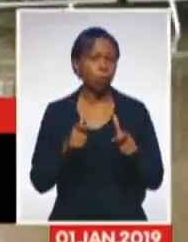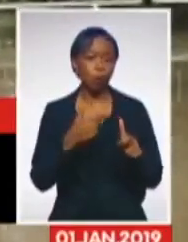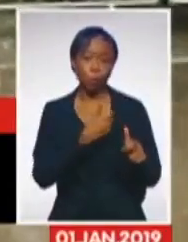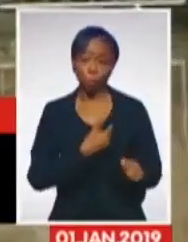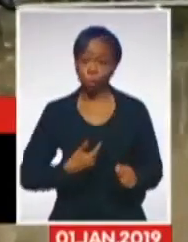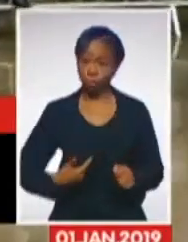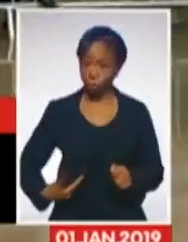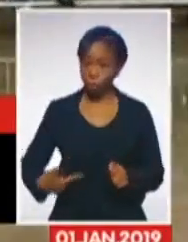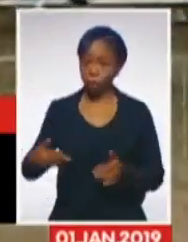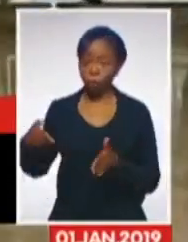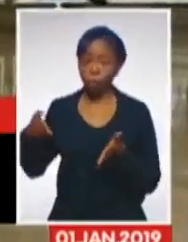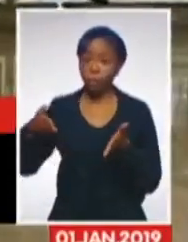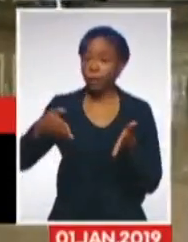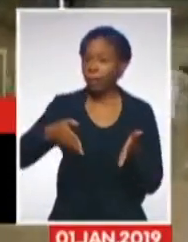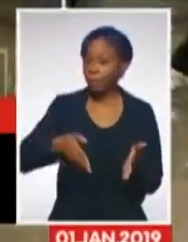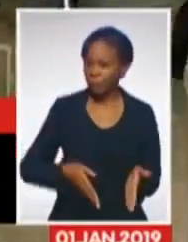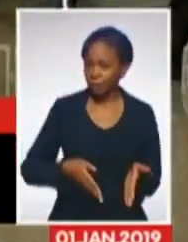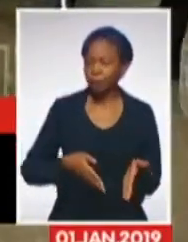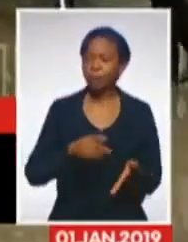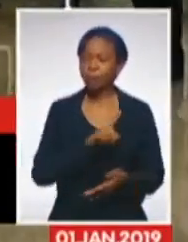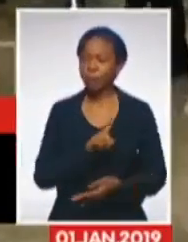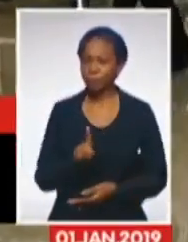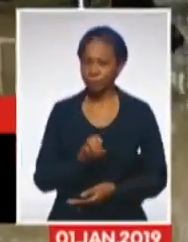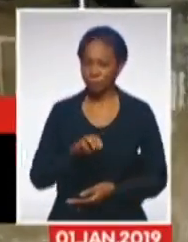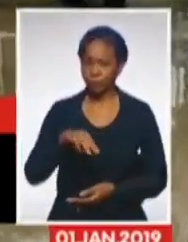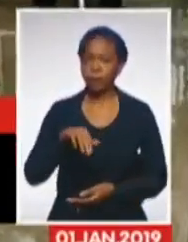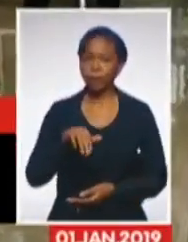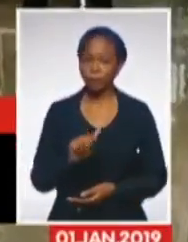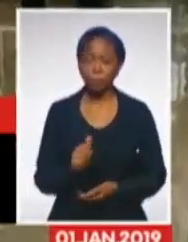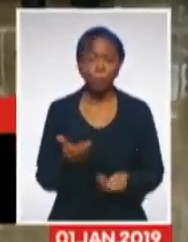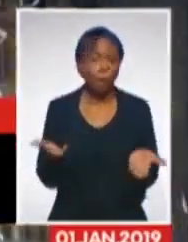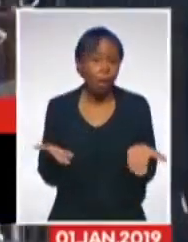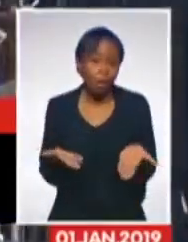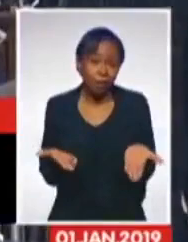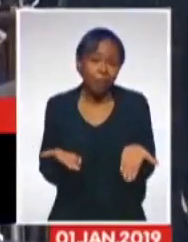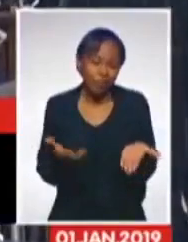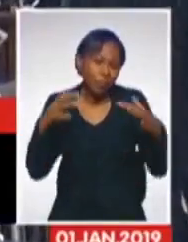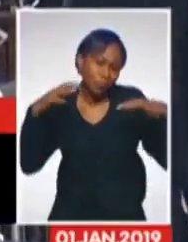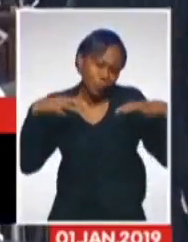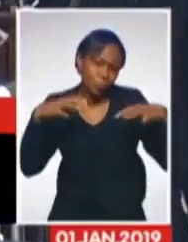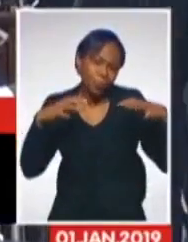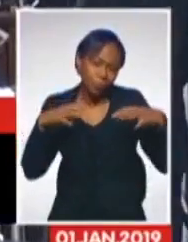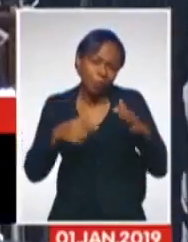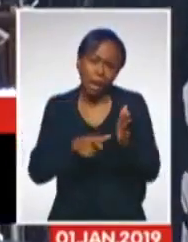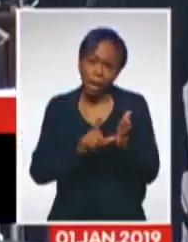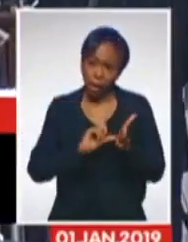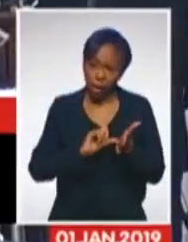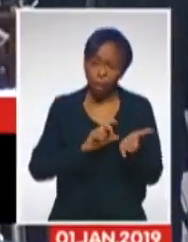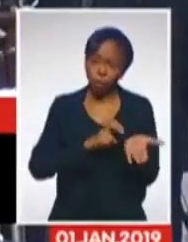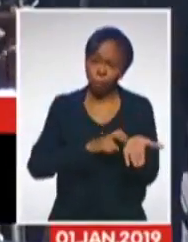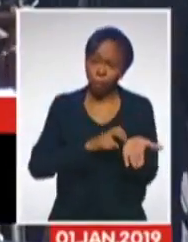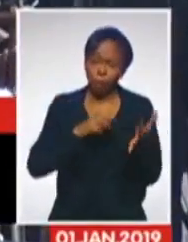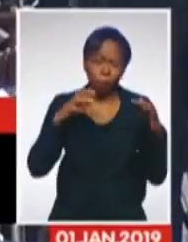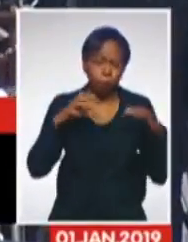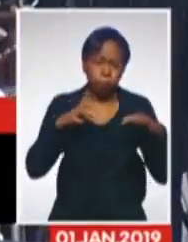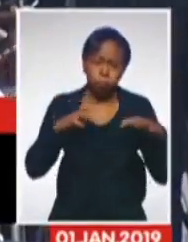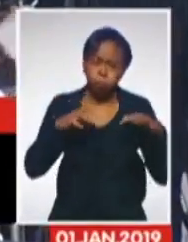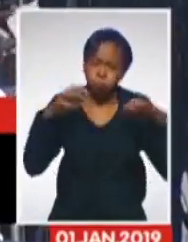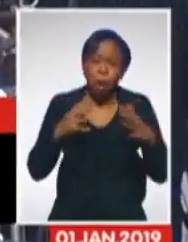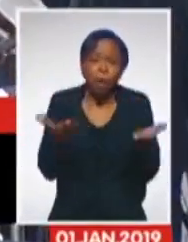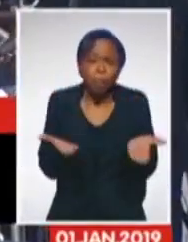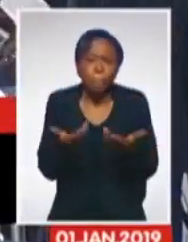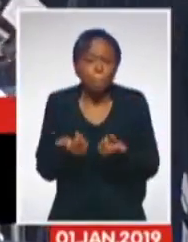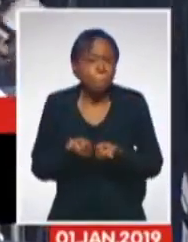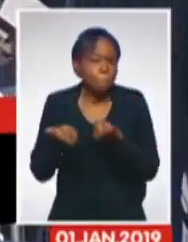o governador eleito, Romeu Zema. Está chovendo agora, pouco, né? Já choveu mais cedo, choveu bastante. Agora a chuva parece que melhorou